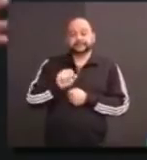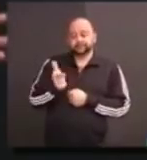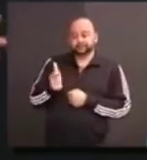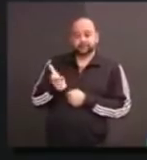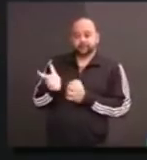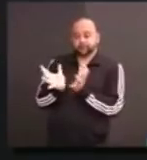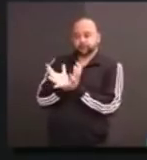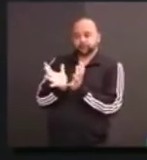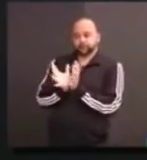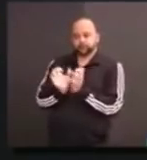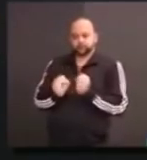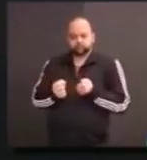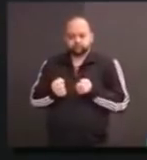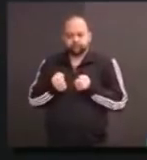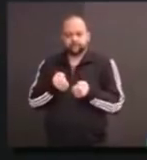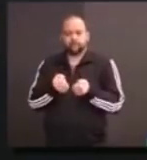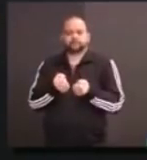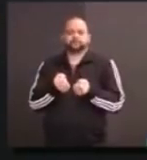desses amigos,